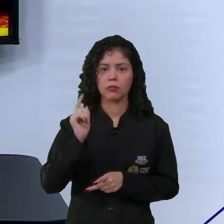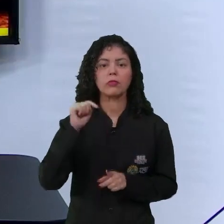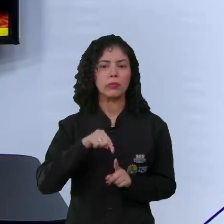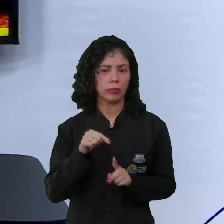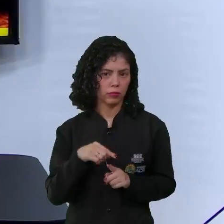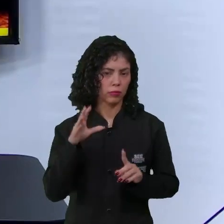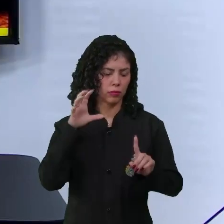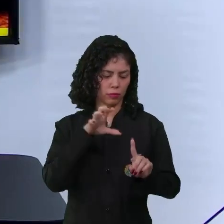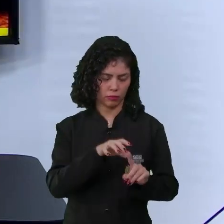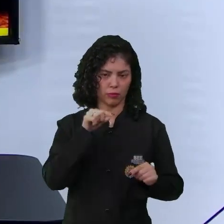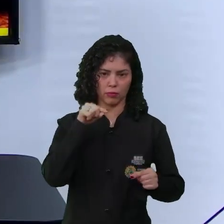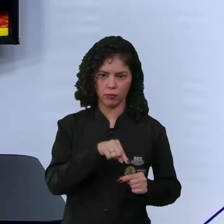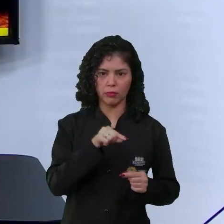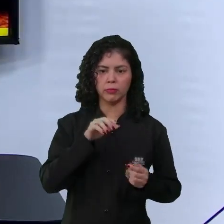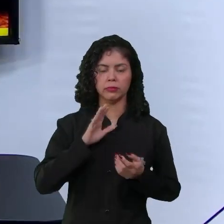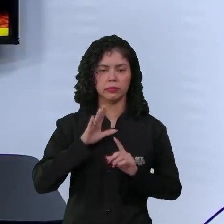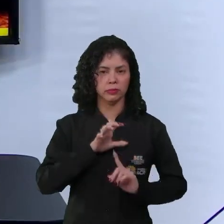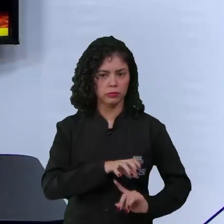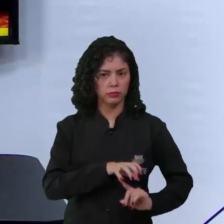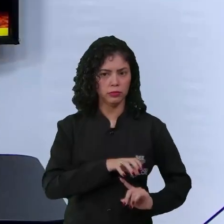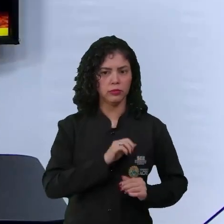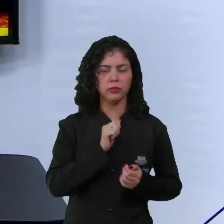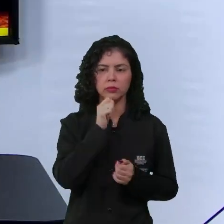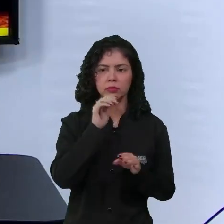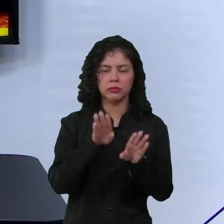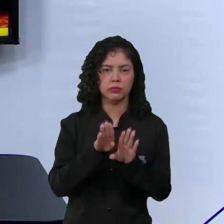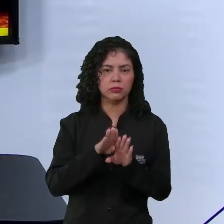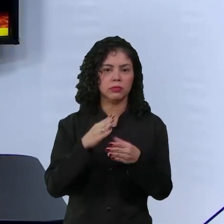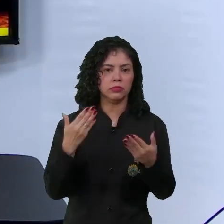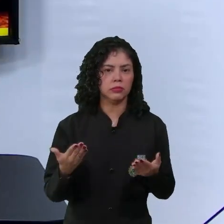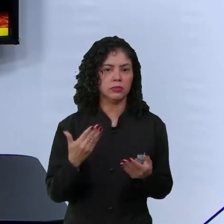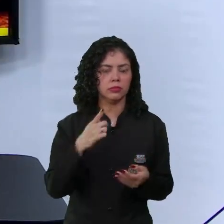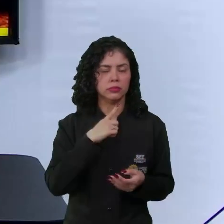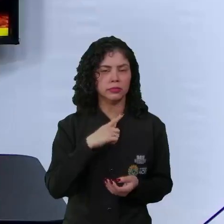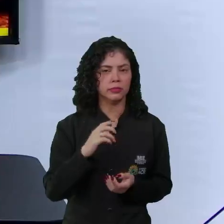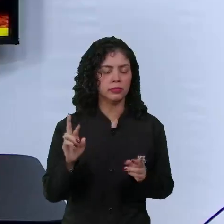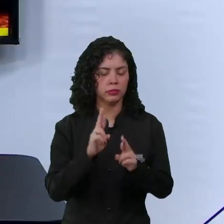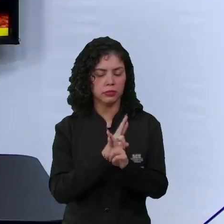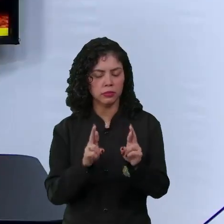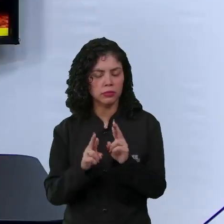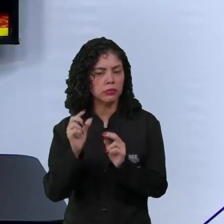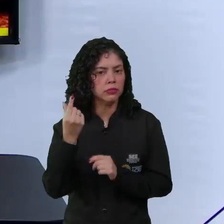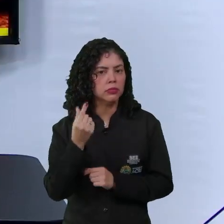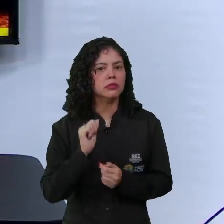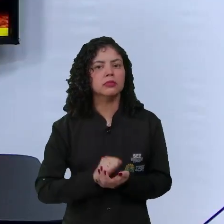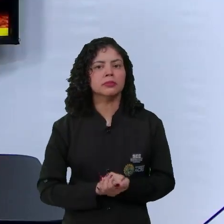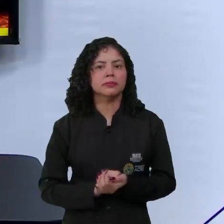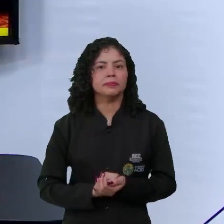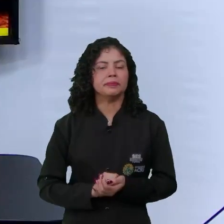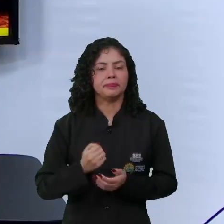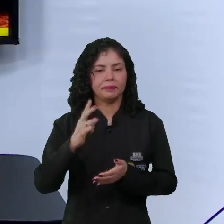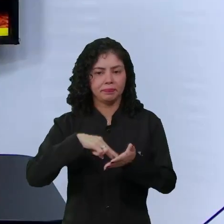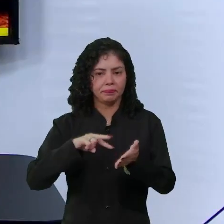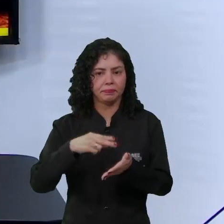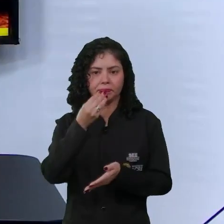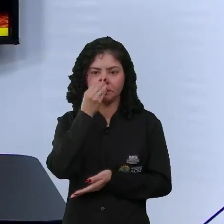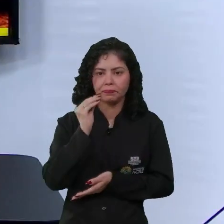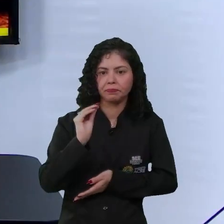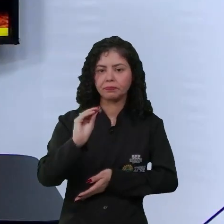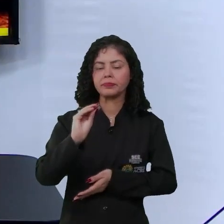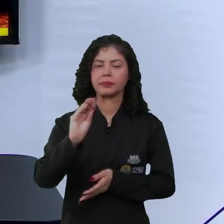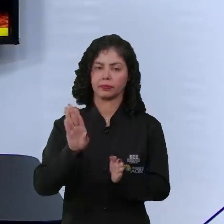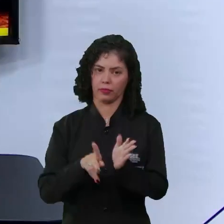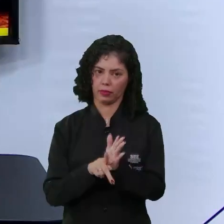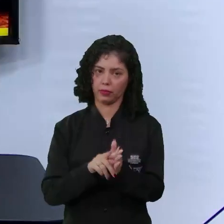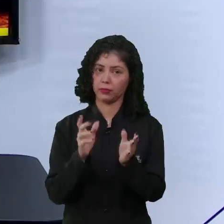recriminados, reprimidos, ressachados. Então, há uma correlação. A dança ela é ignorada porque ela é